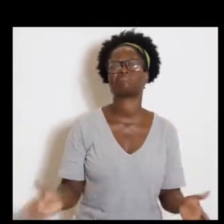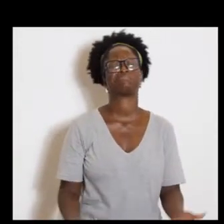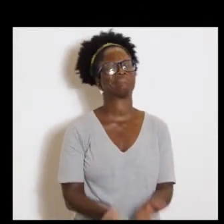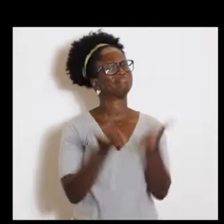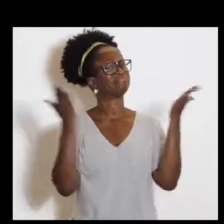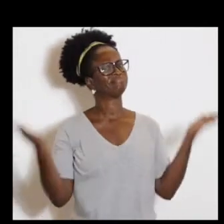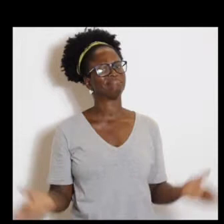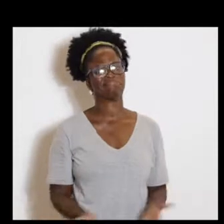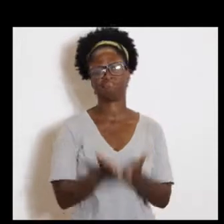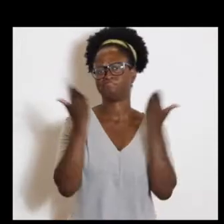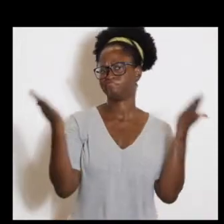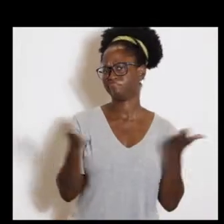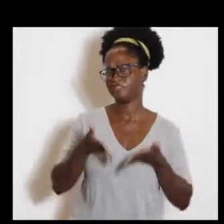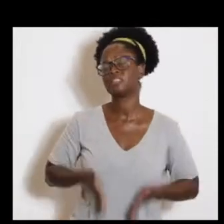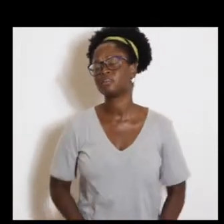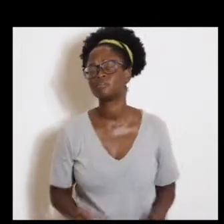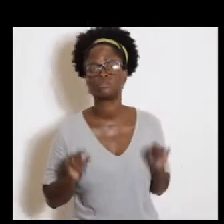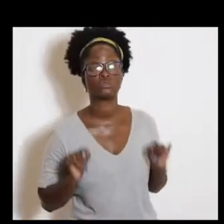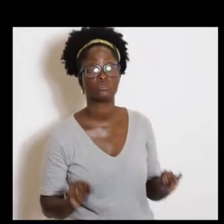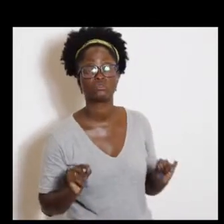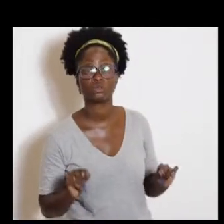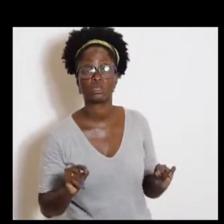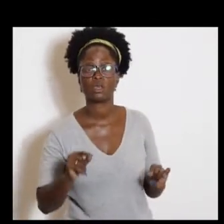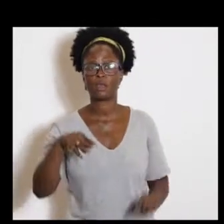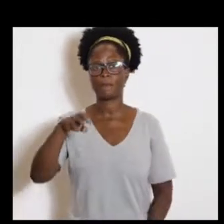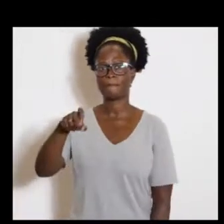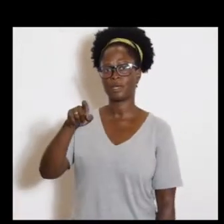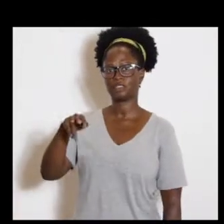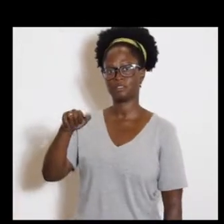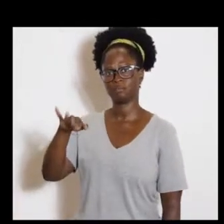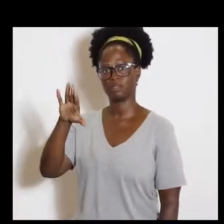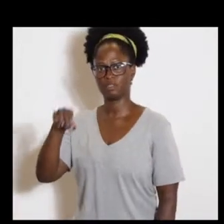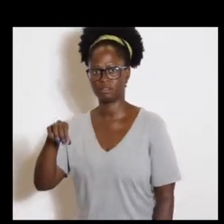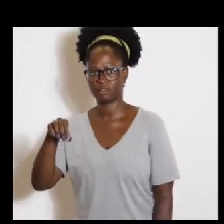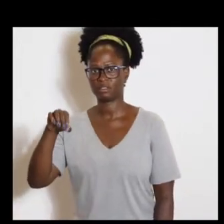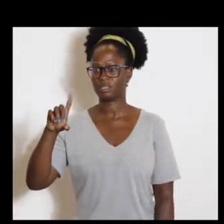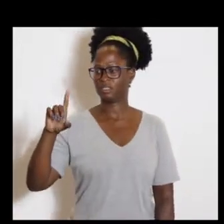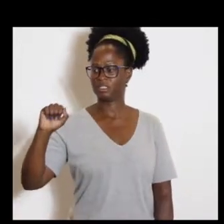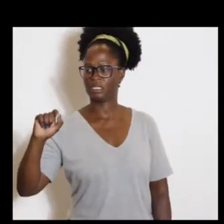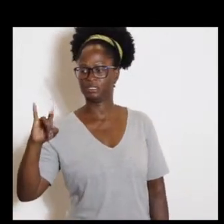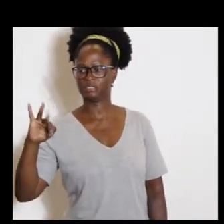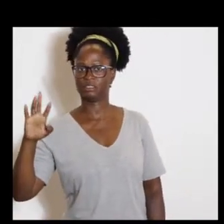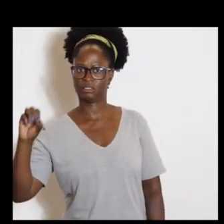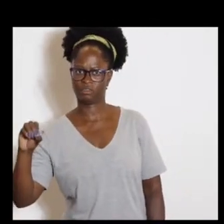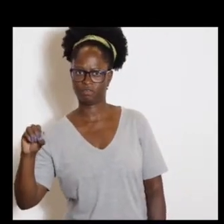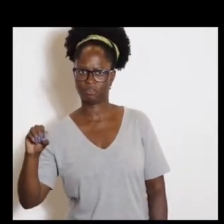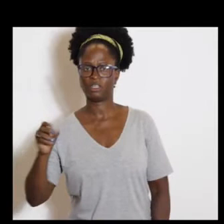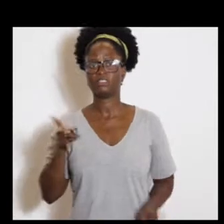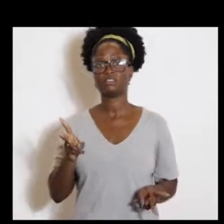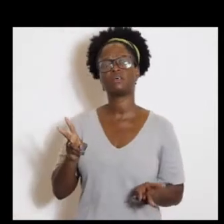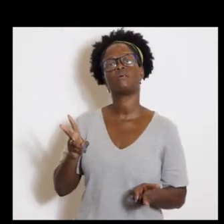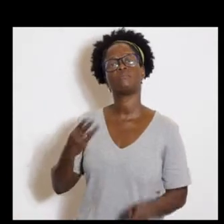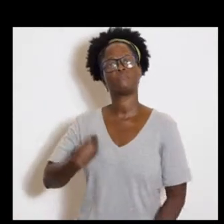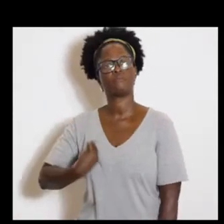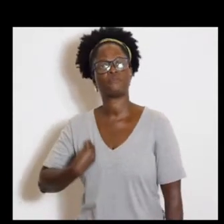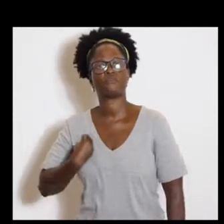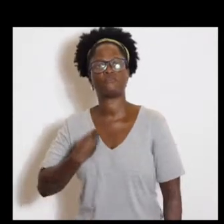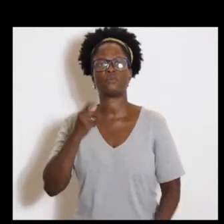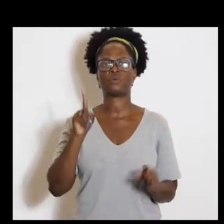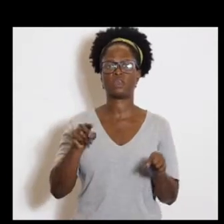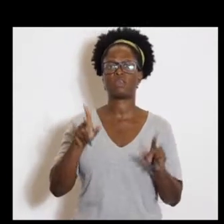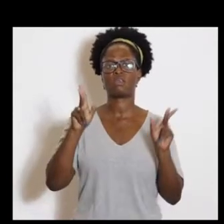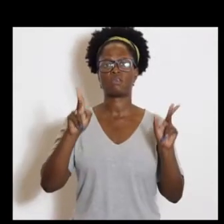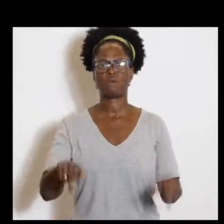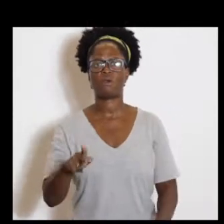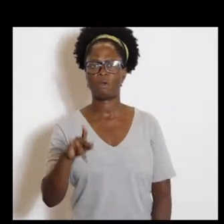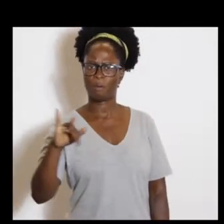na verdade nasceu maximiliano da silva nobre perdido na pedra criou-se vidraça como